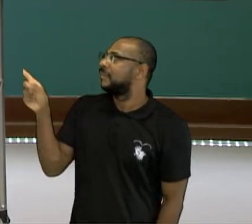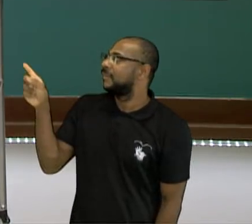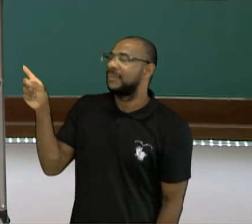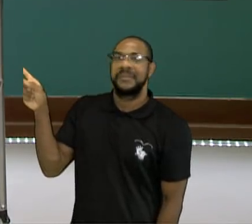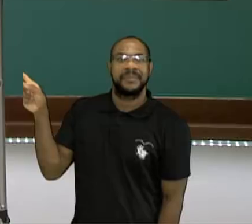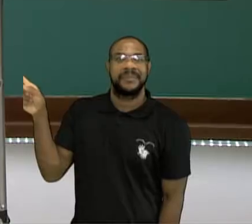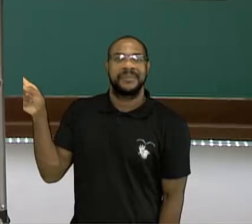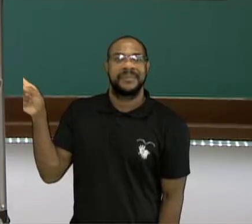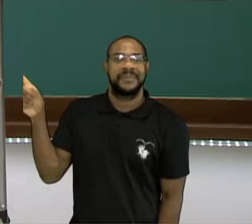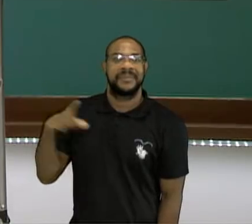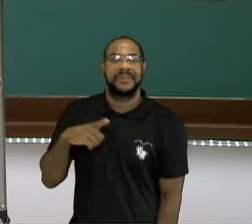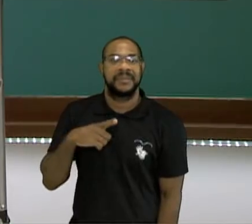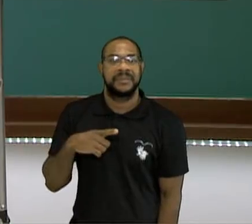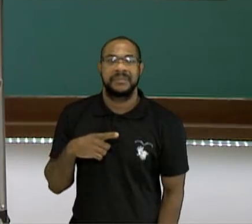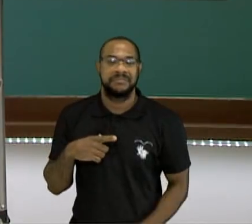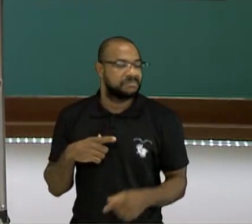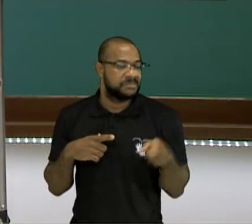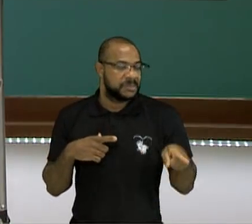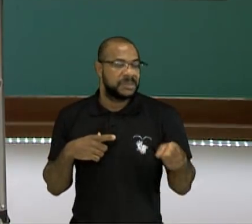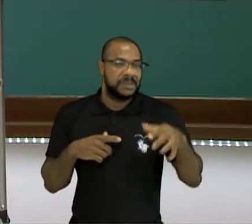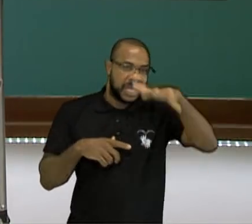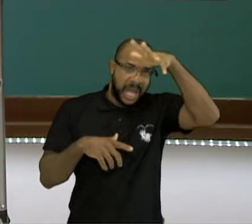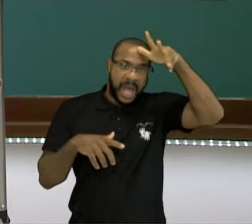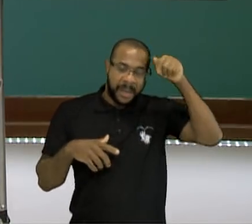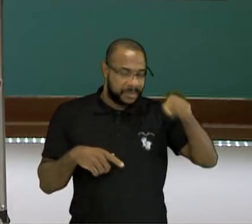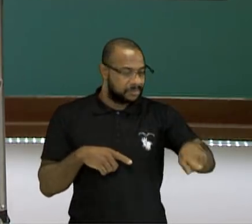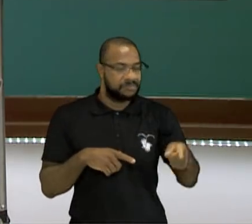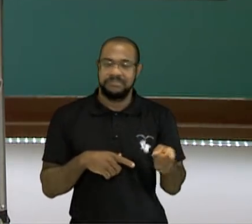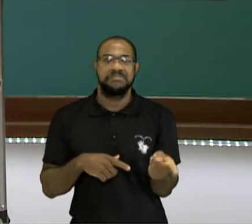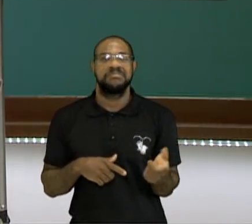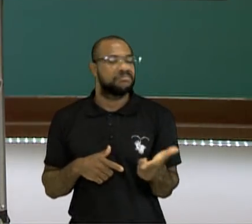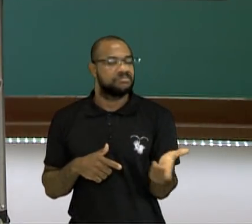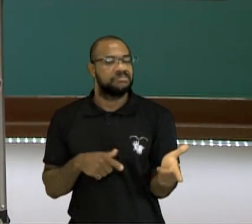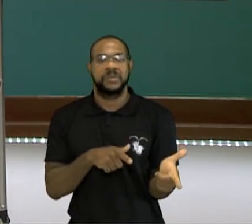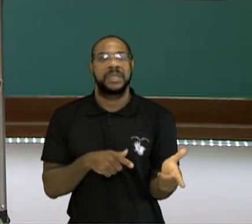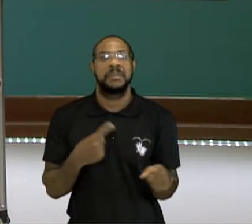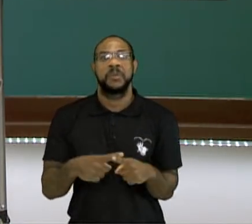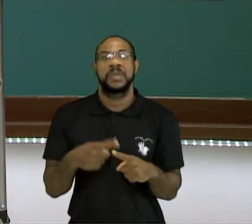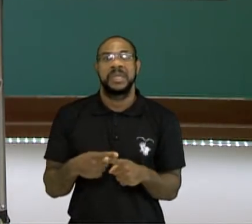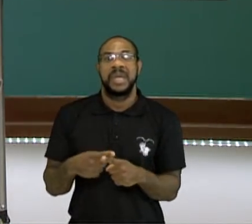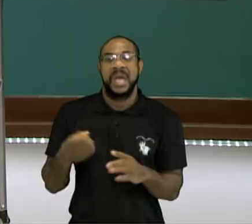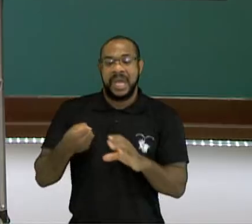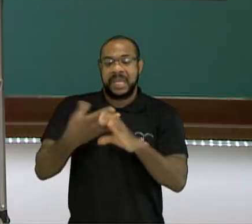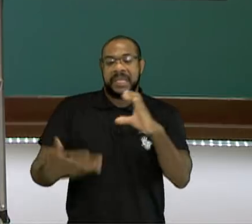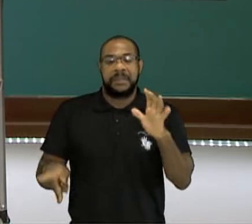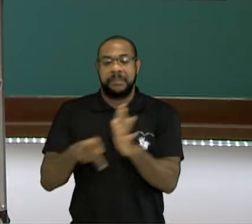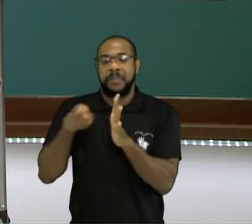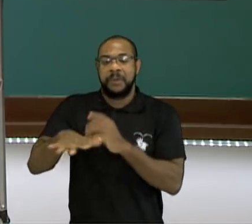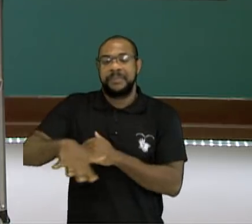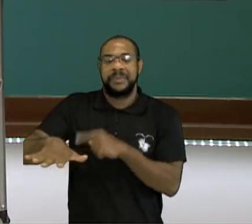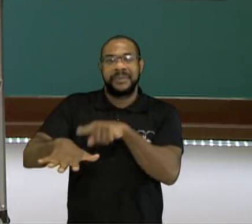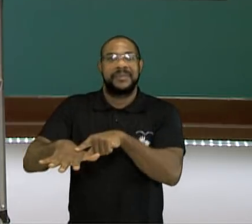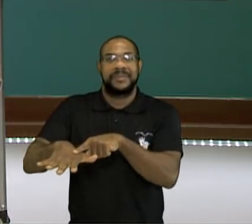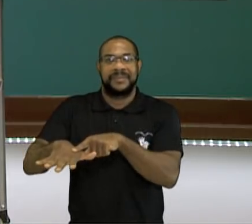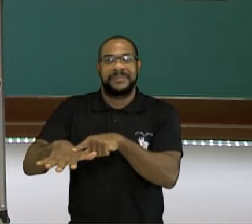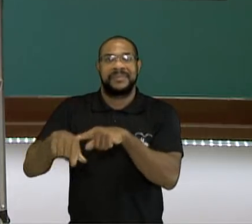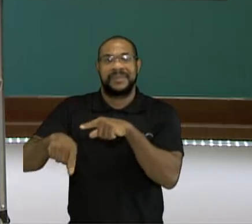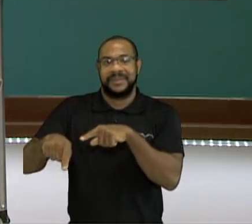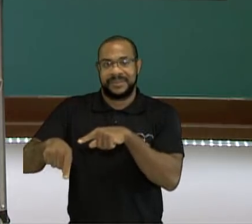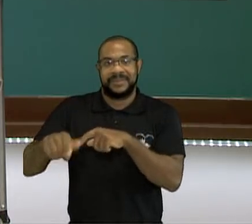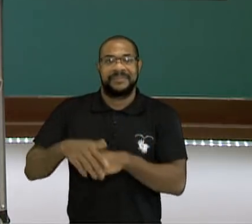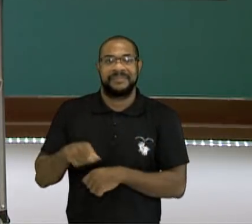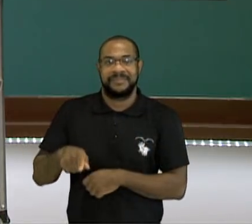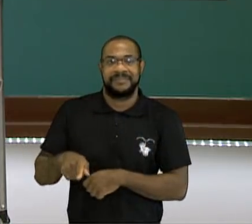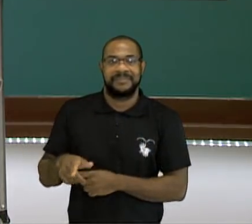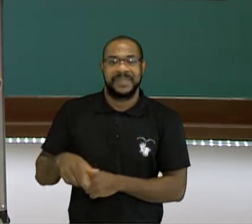do Sul, eu não vou encontrar na floresta amazônica. Por quê? Porque ela é característica dessa paisagem. Dependendo do